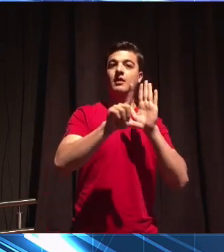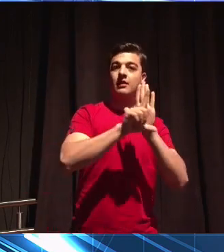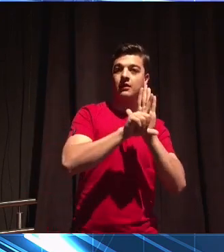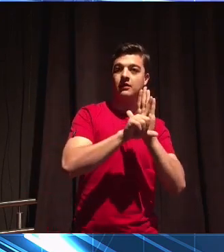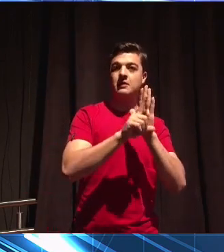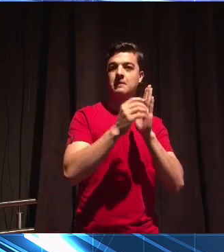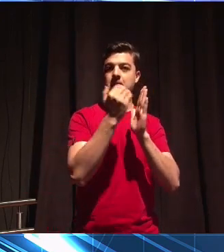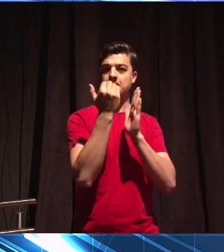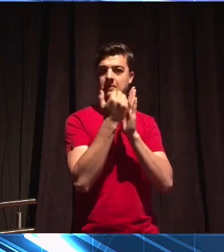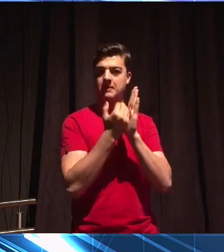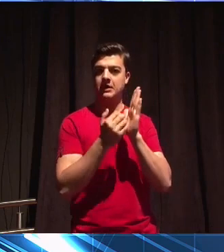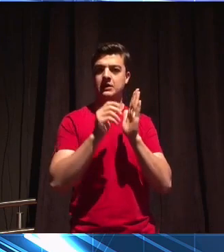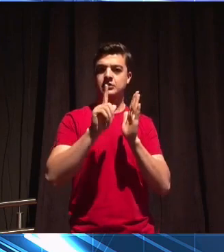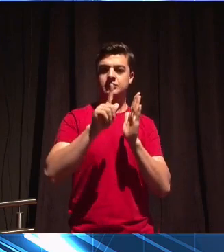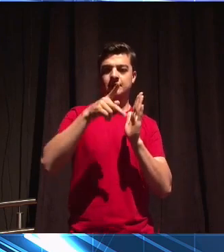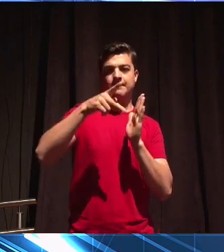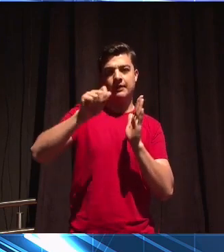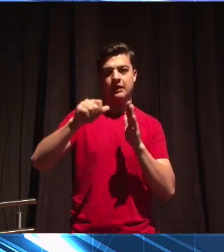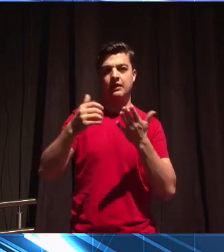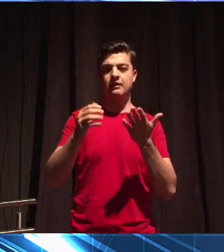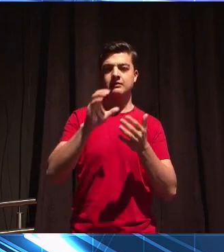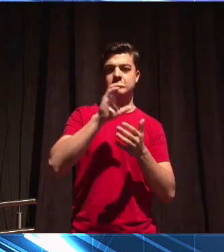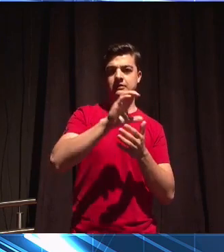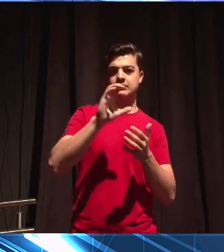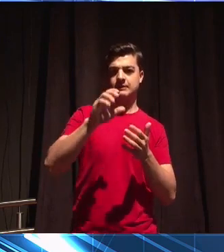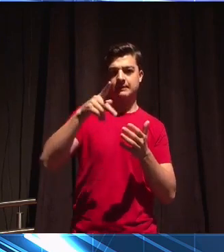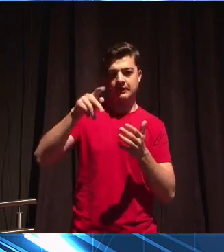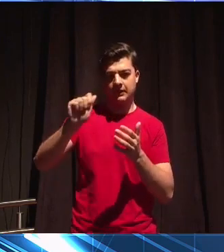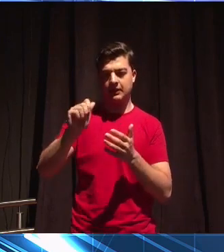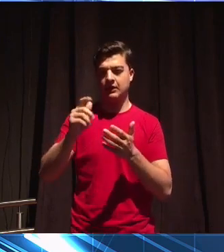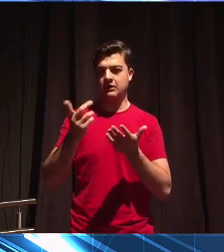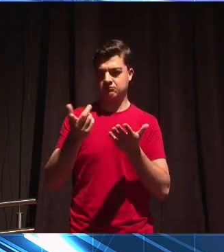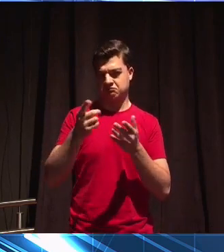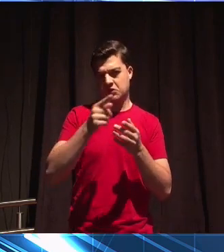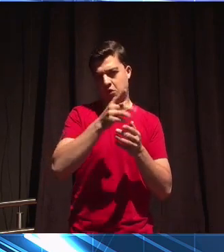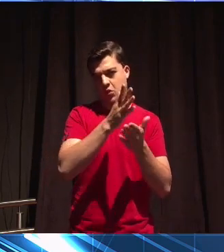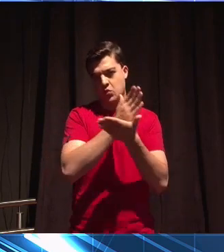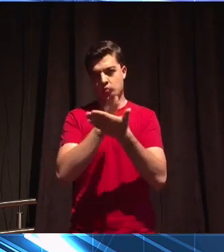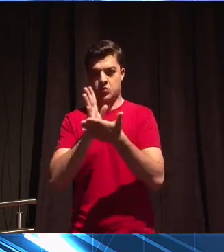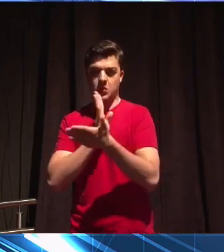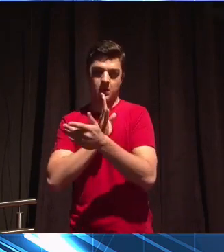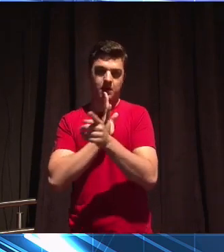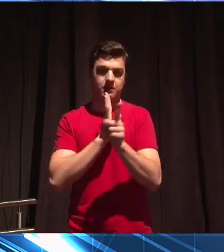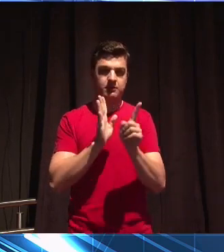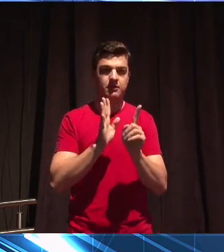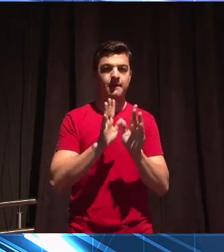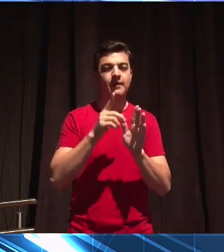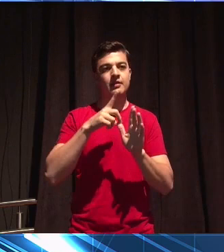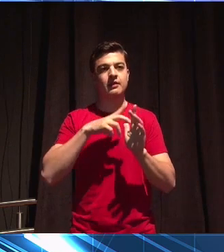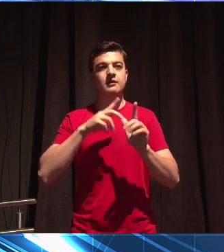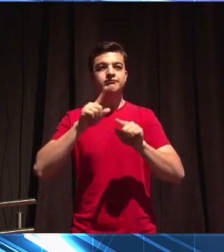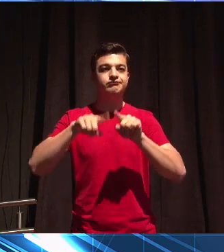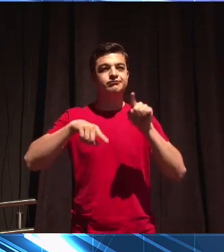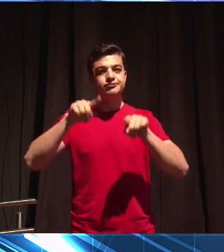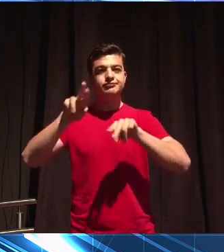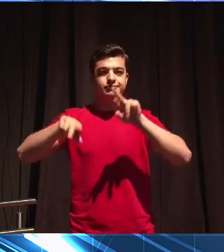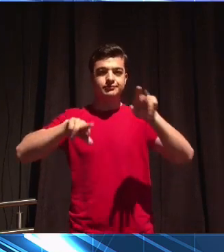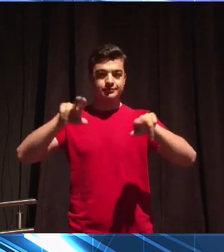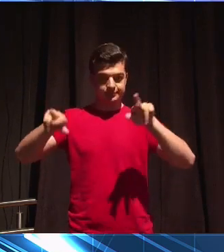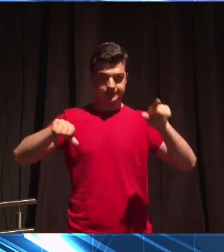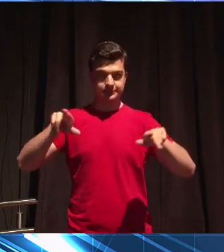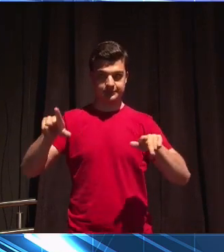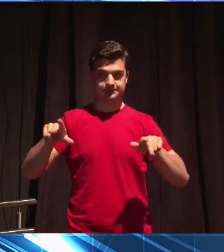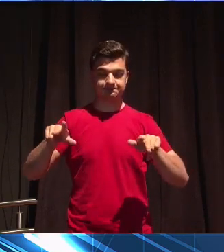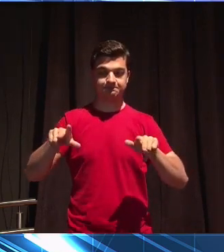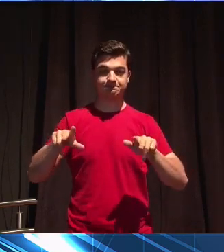LGPD, GDPR, CCPA. Tem ali, às vezes, algumas, não contradições, mas algumas diferenciações de um para outro.